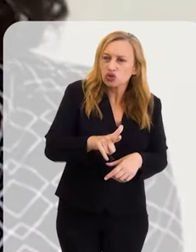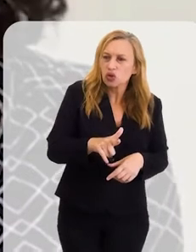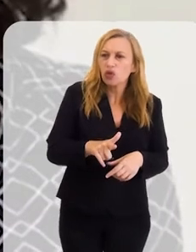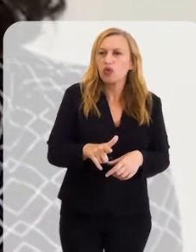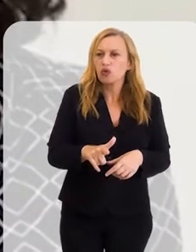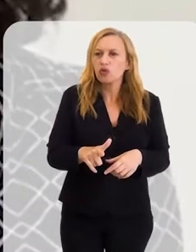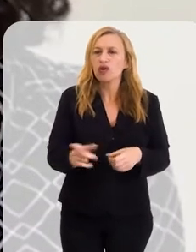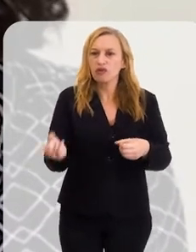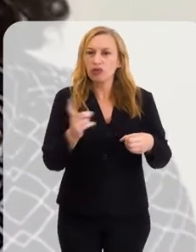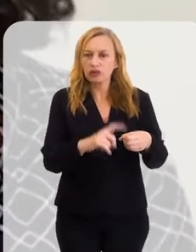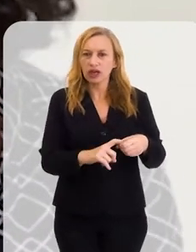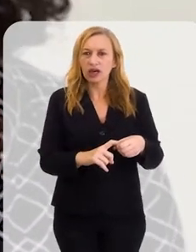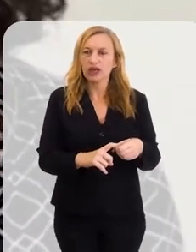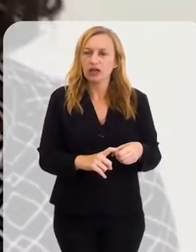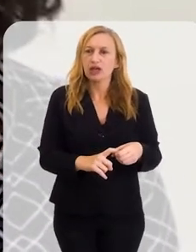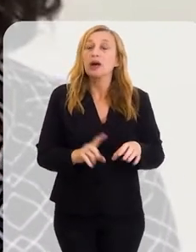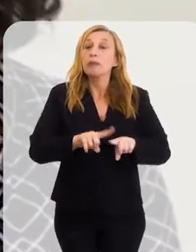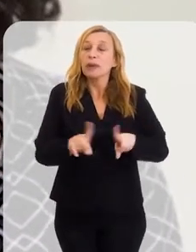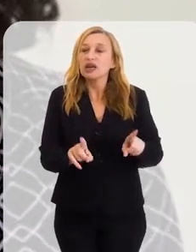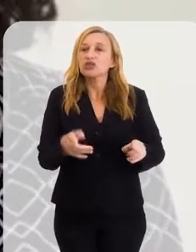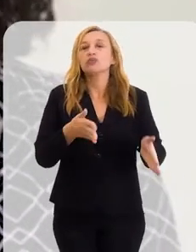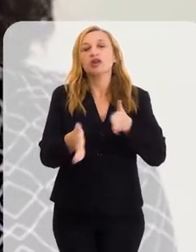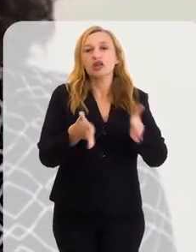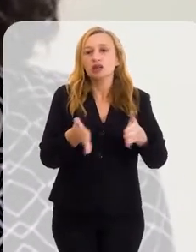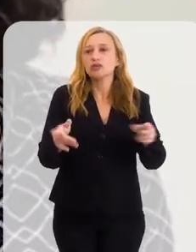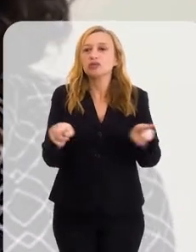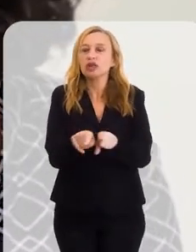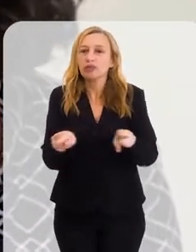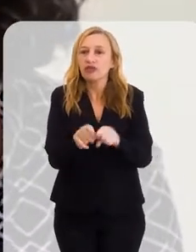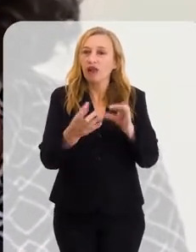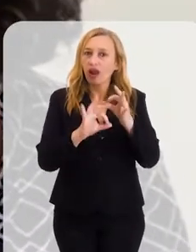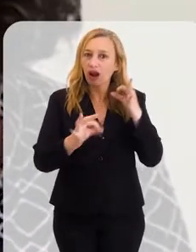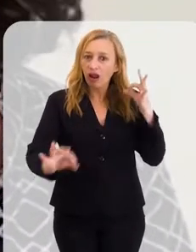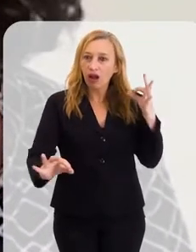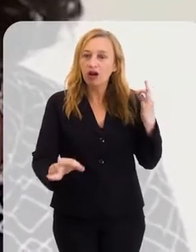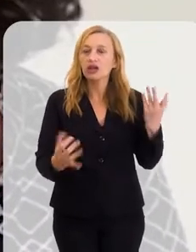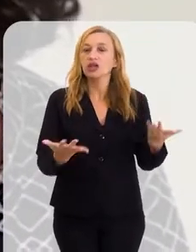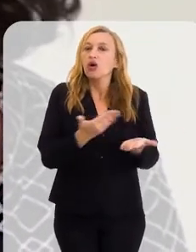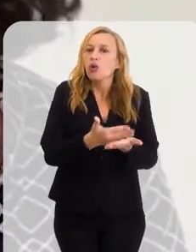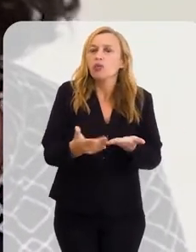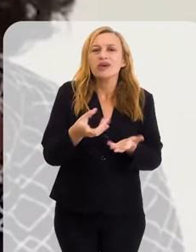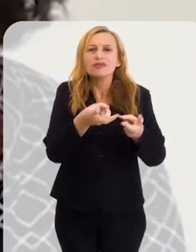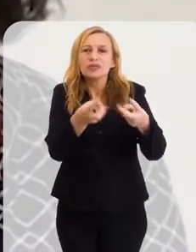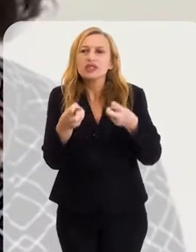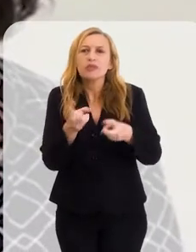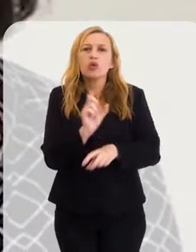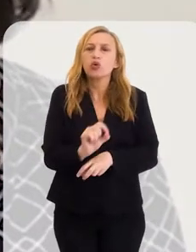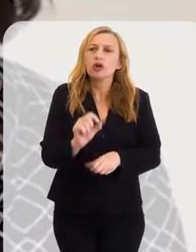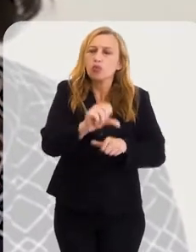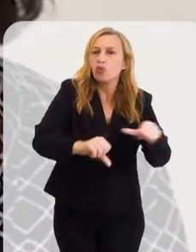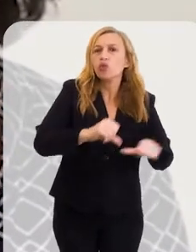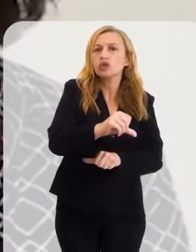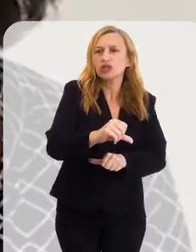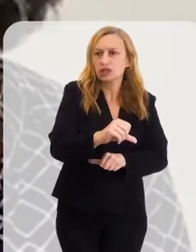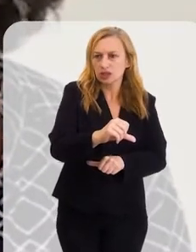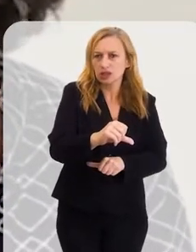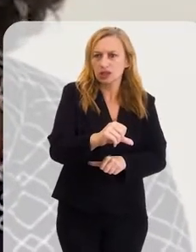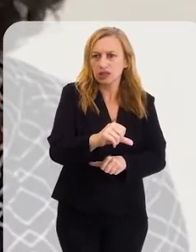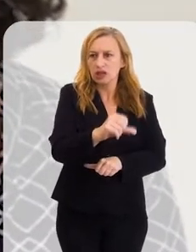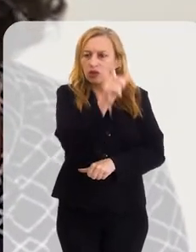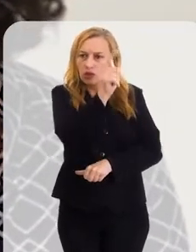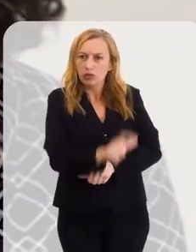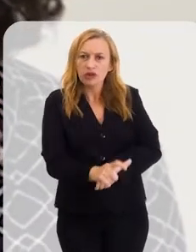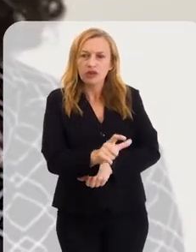pessoas mergulhem novamente nessa instabilidade. Mas como o período também foi muito longo, a gente começa a